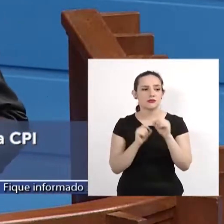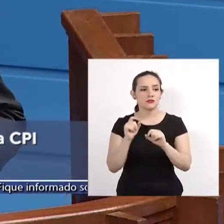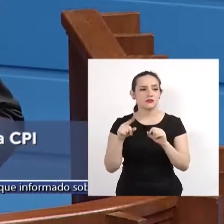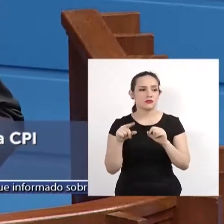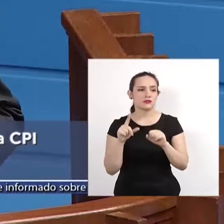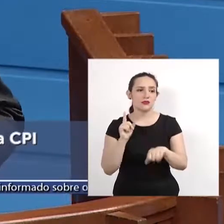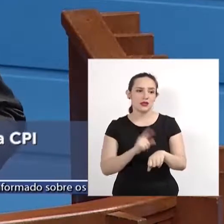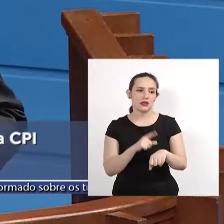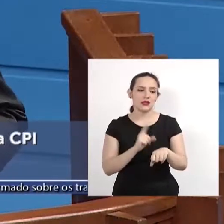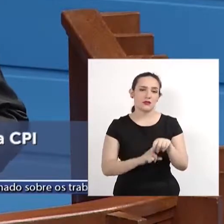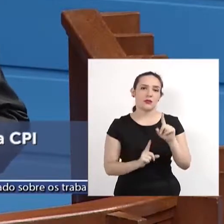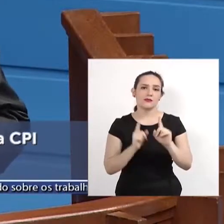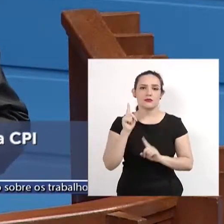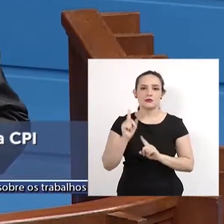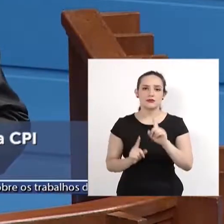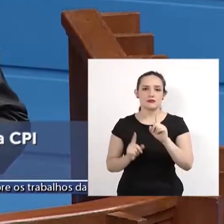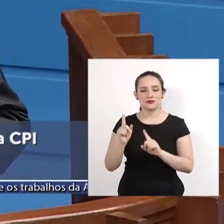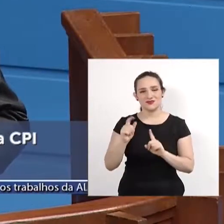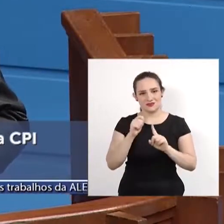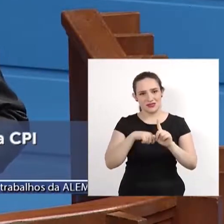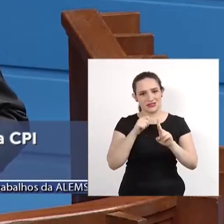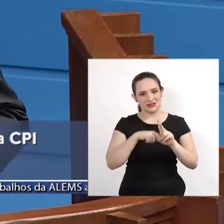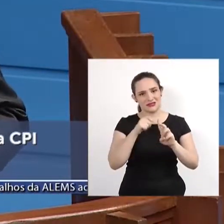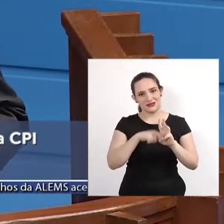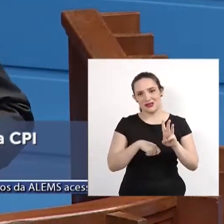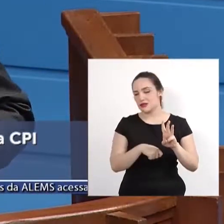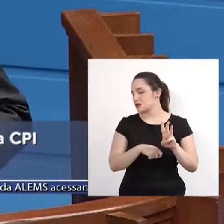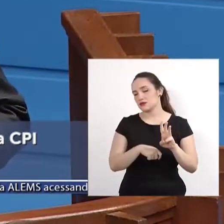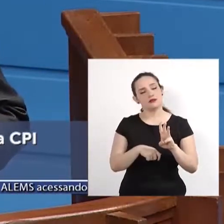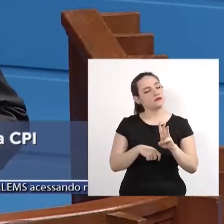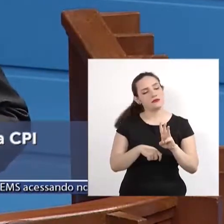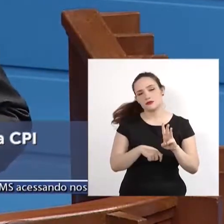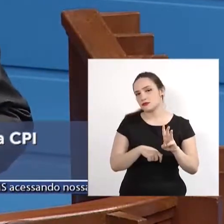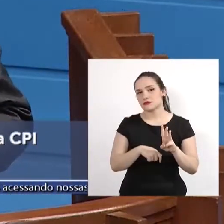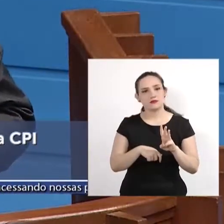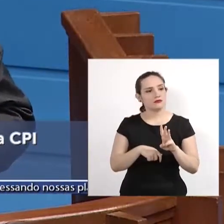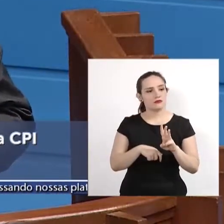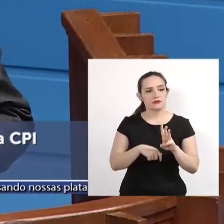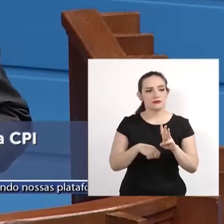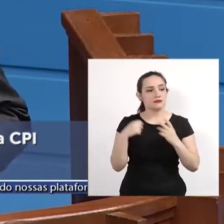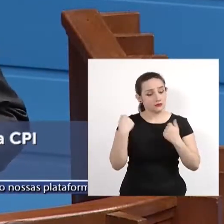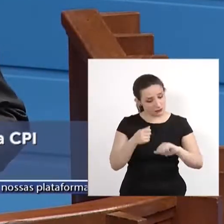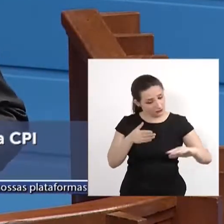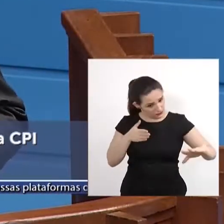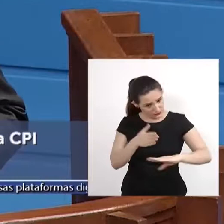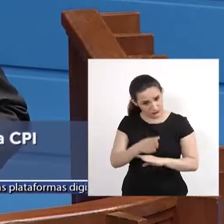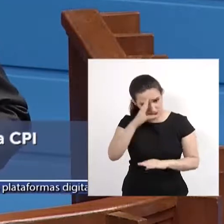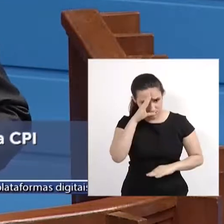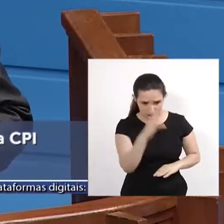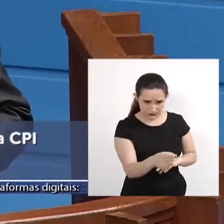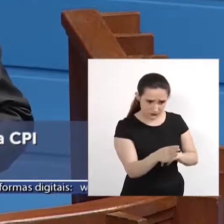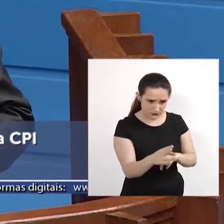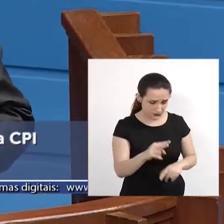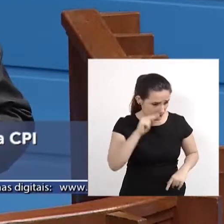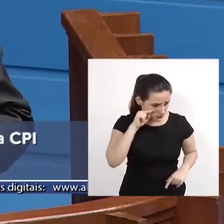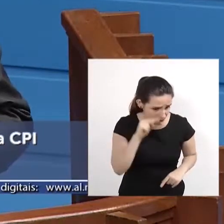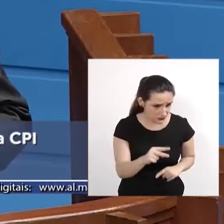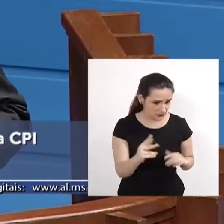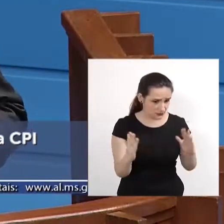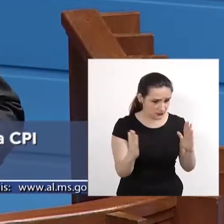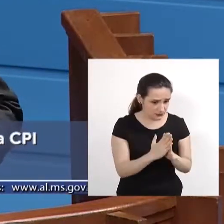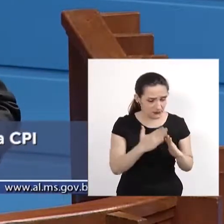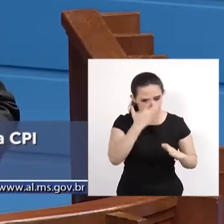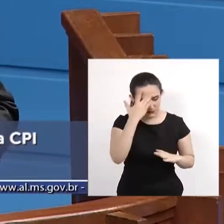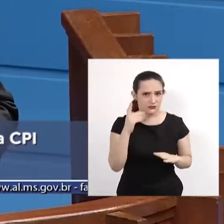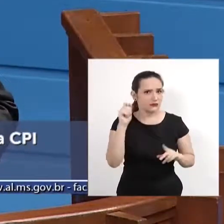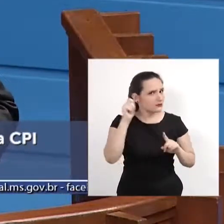tempo de leitura. É preciso que a Energisa, as concessionárias de energia, façam a leitura lá na residência do consumidor, todos